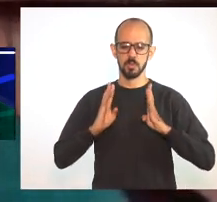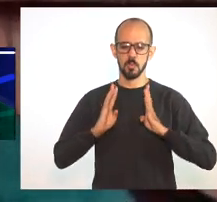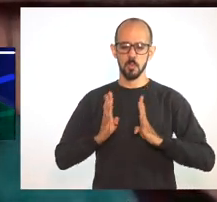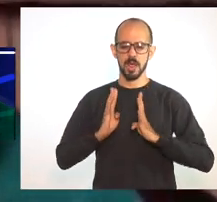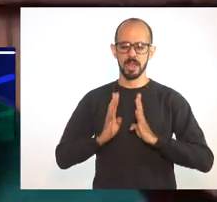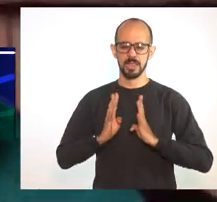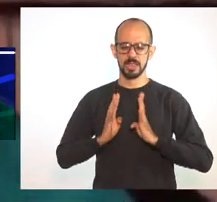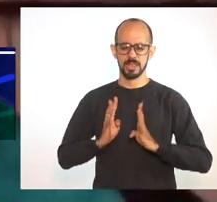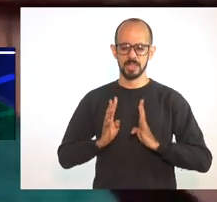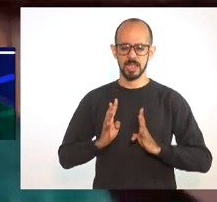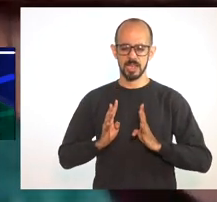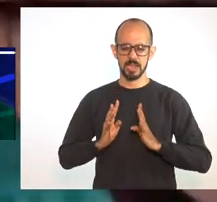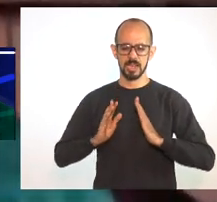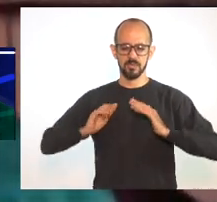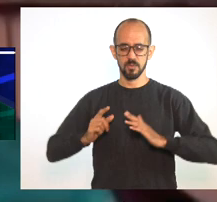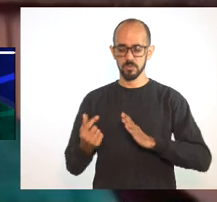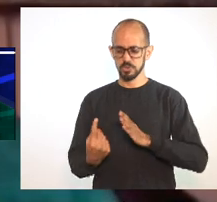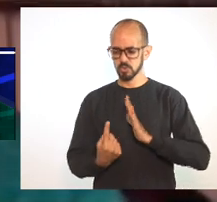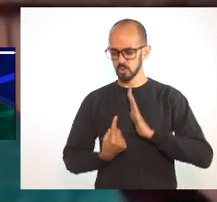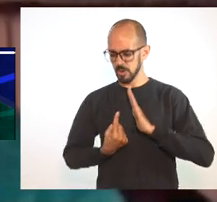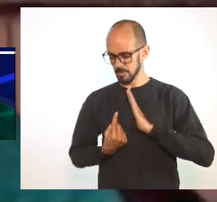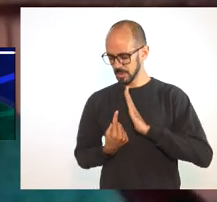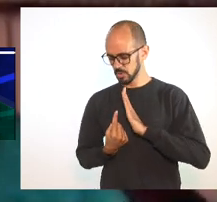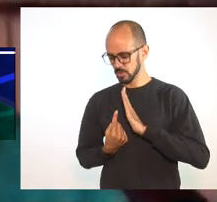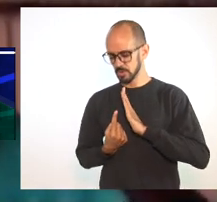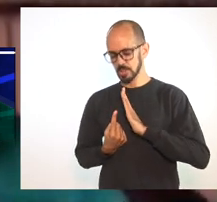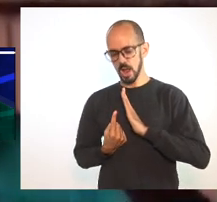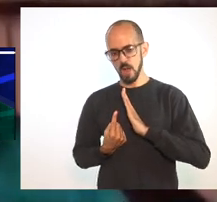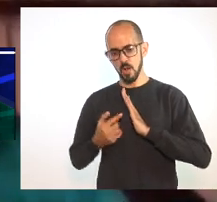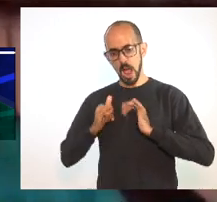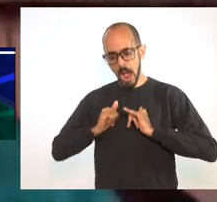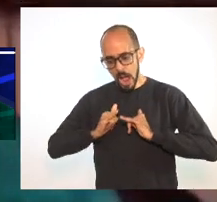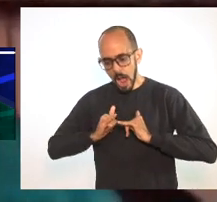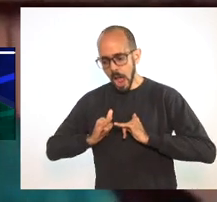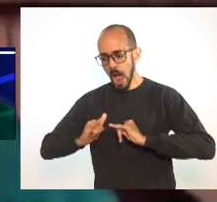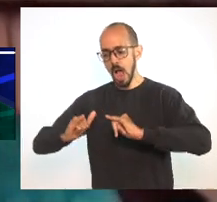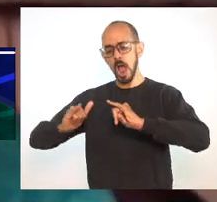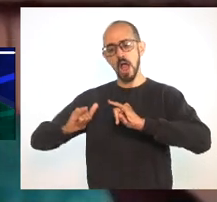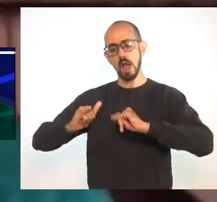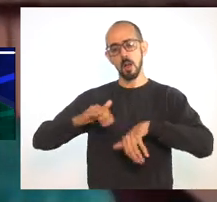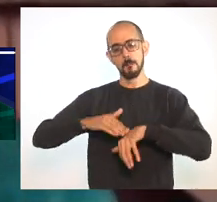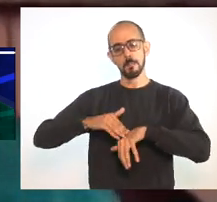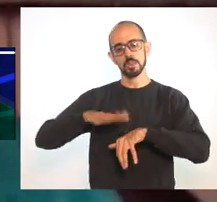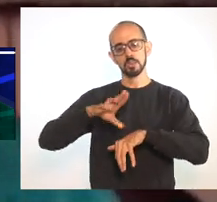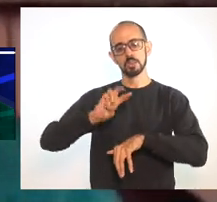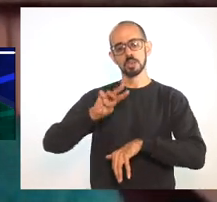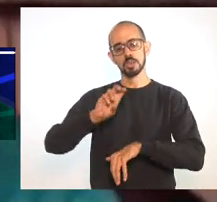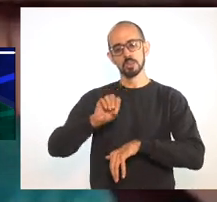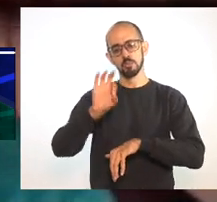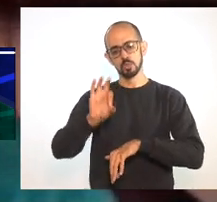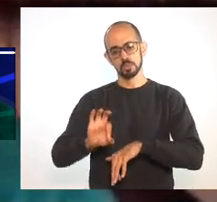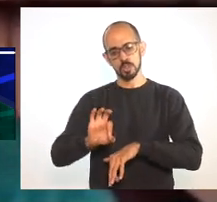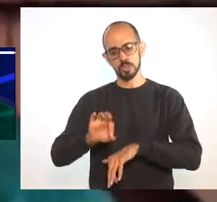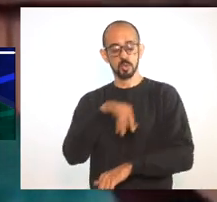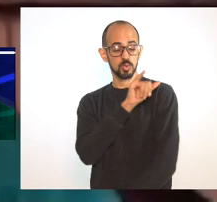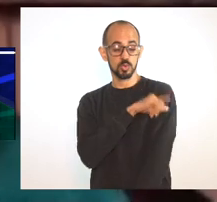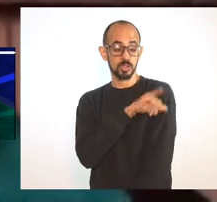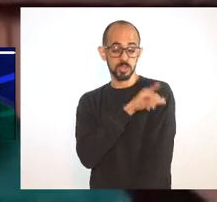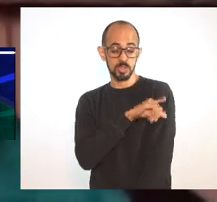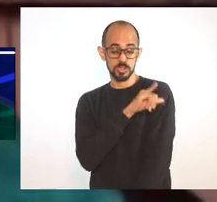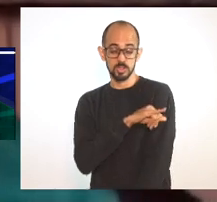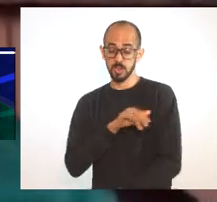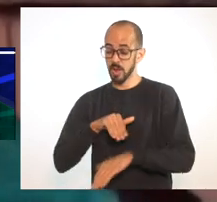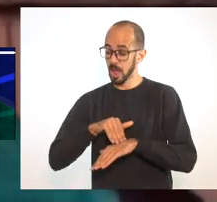social, as denúncias de violência contra a mulher aumentaram em 30%. No Rio de Janeiro, esse número